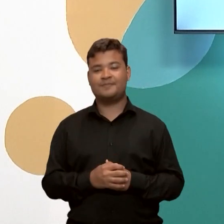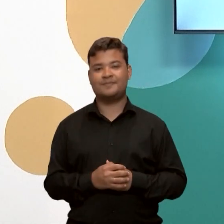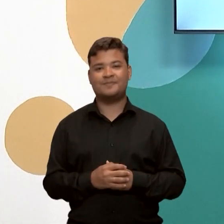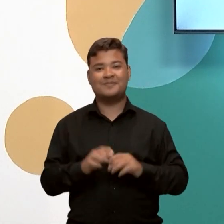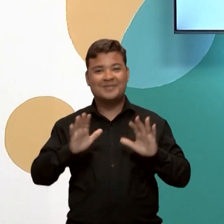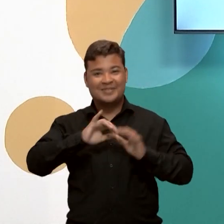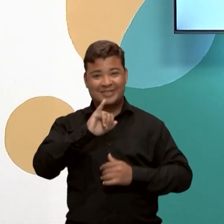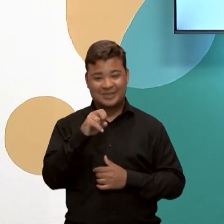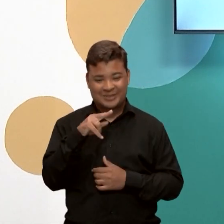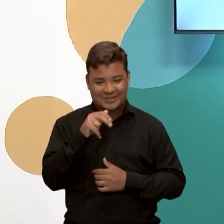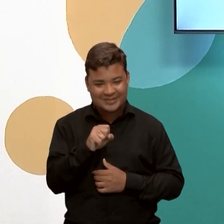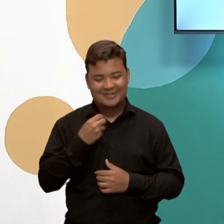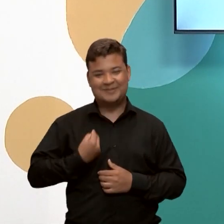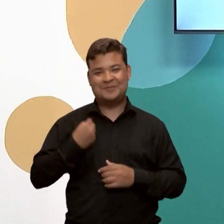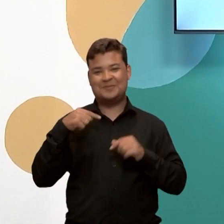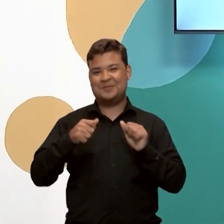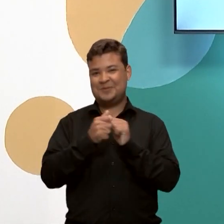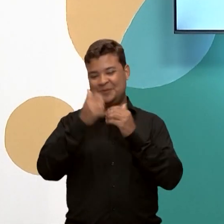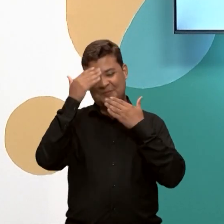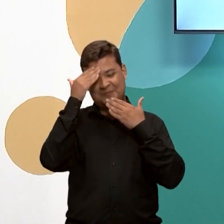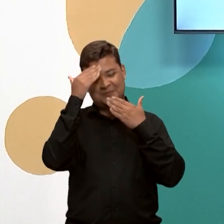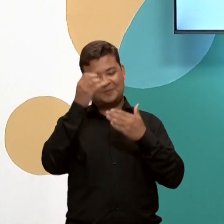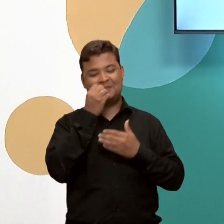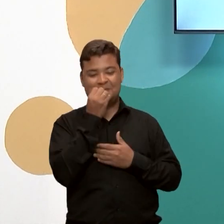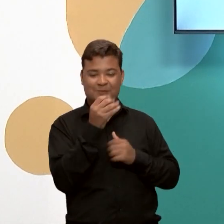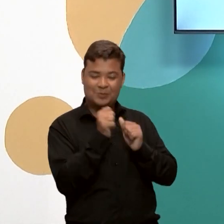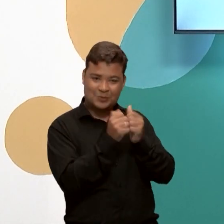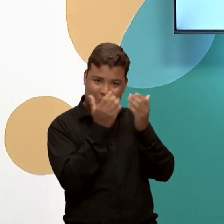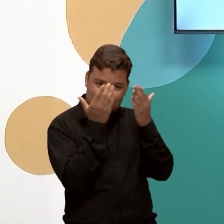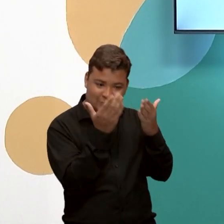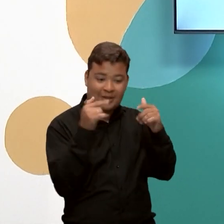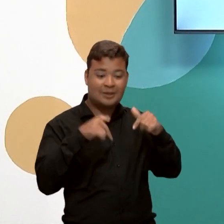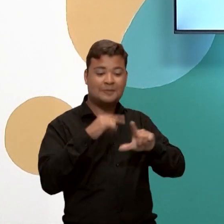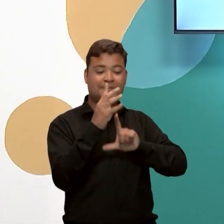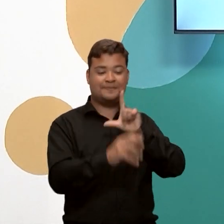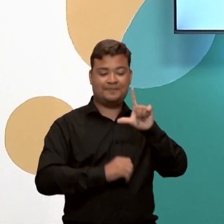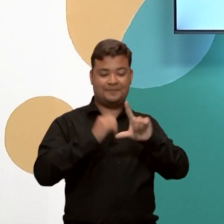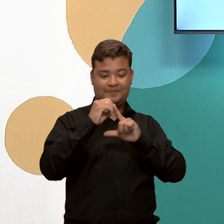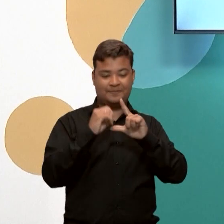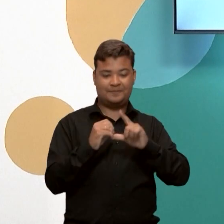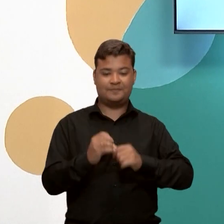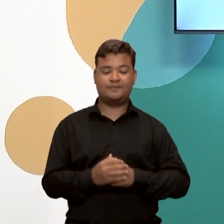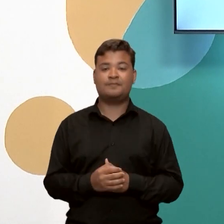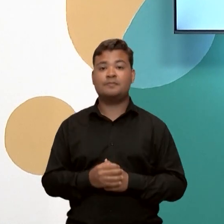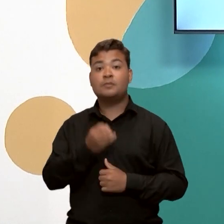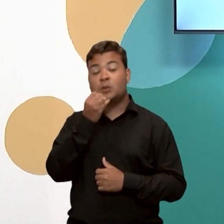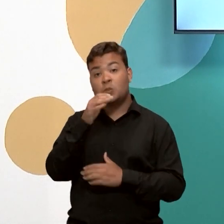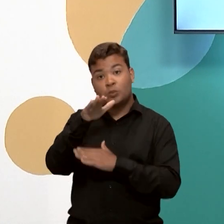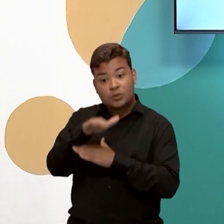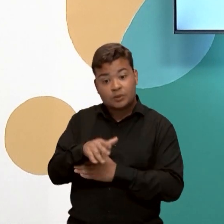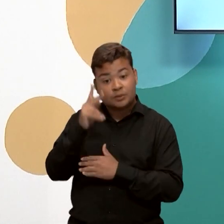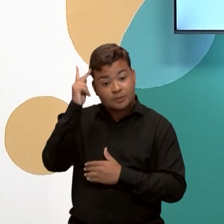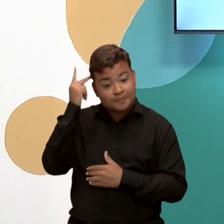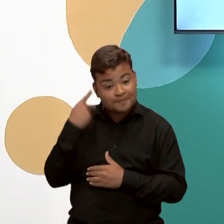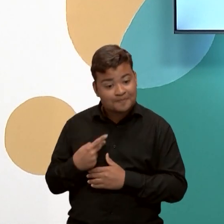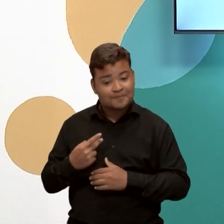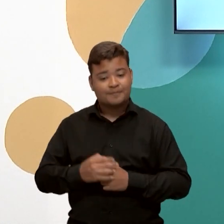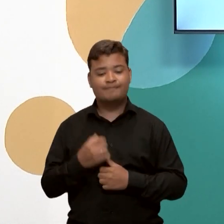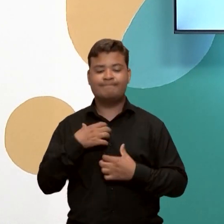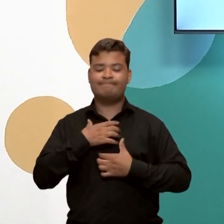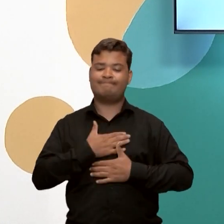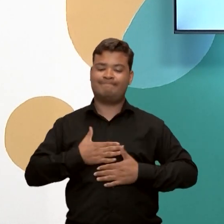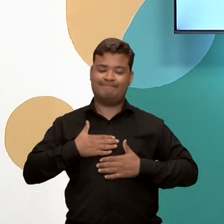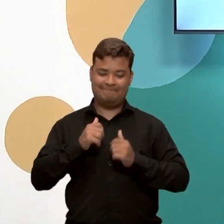Jonas, obrigada pela sua presença. Muito bom ter você aqui no Mundo UFG. Boa tarde, Camila. É um prazer estar